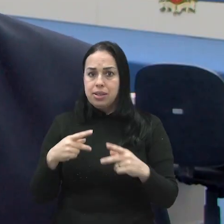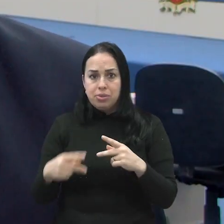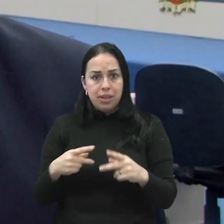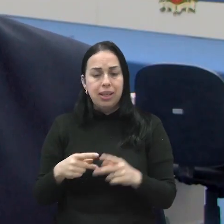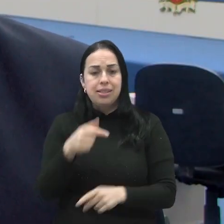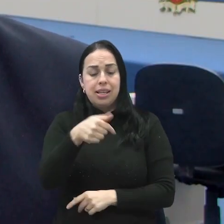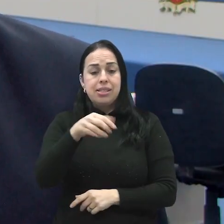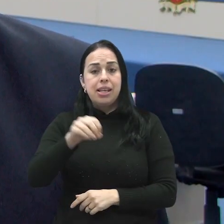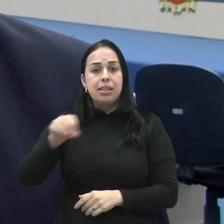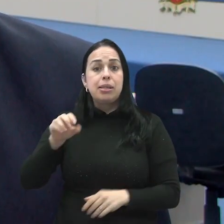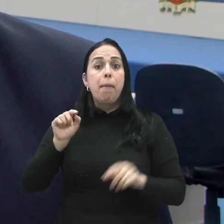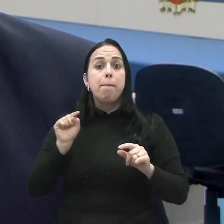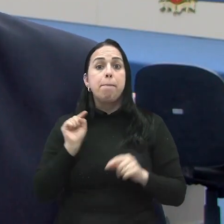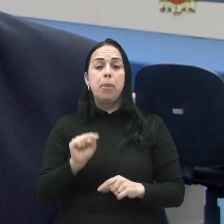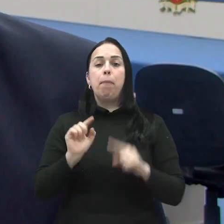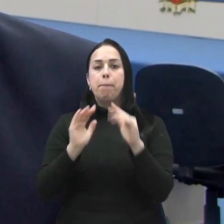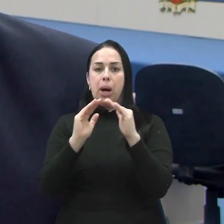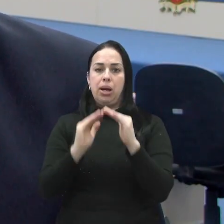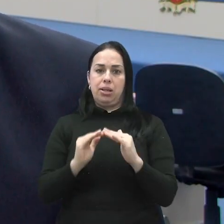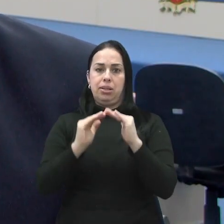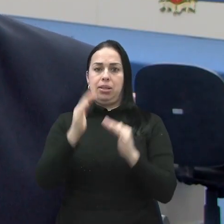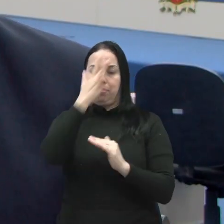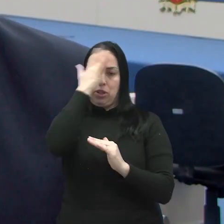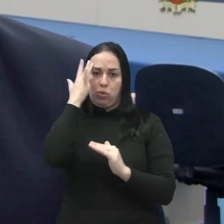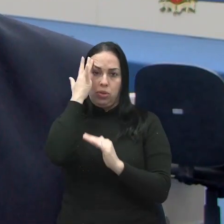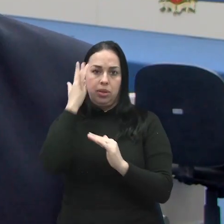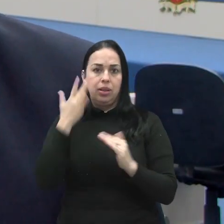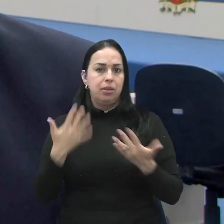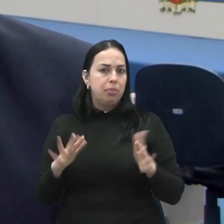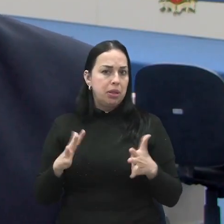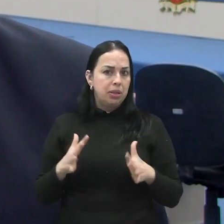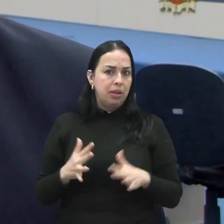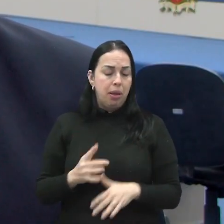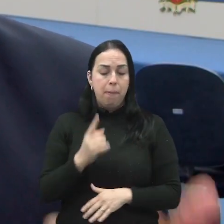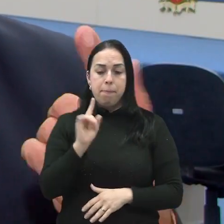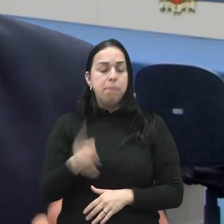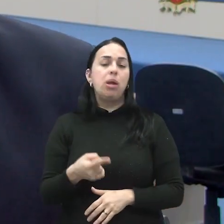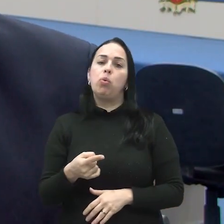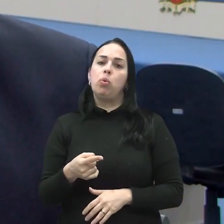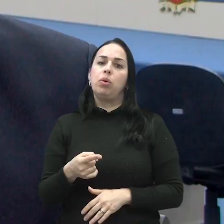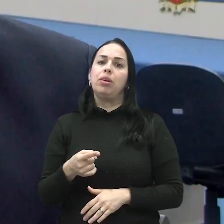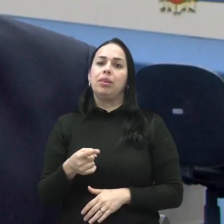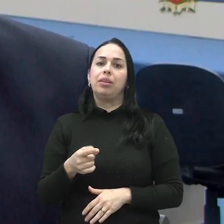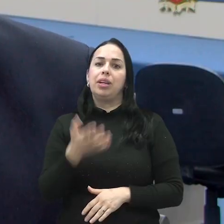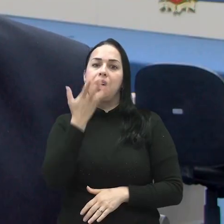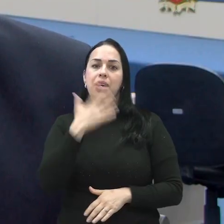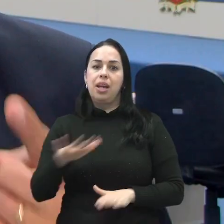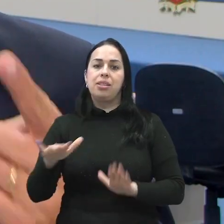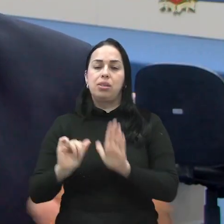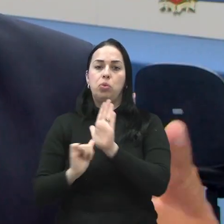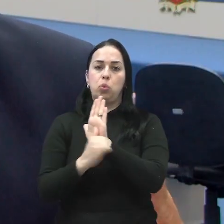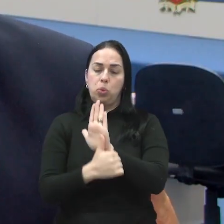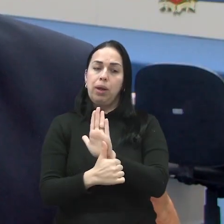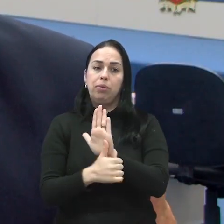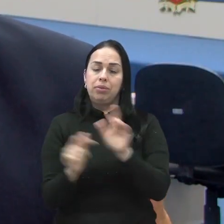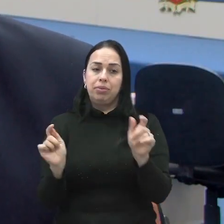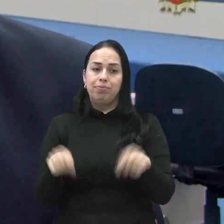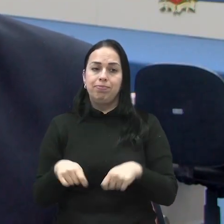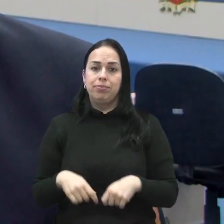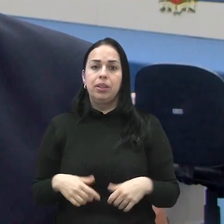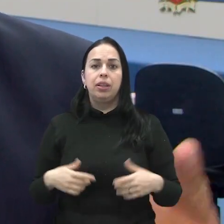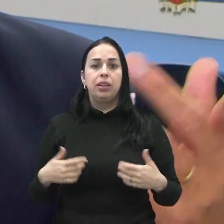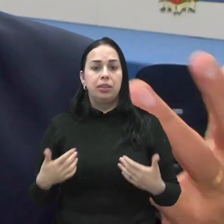700 mil pessoas, em torno de 700 mil pessoas. Então, nós temos em São José dos Campos aproximadamente 1.000 crianças com Down, 1.000 pessoas com